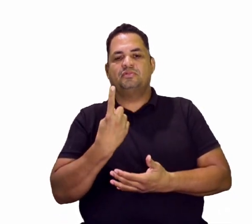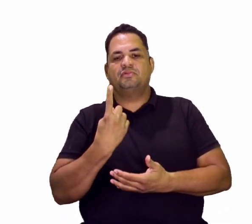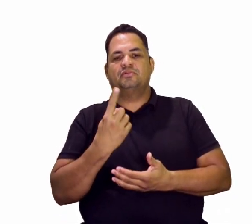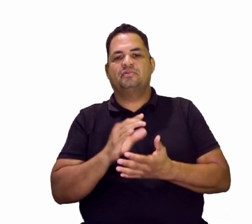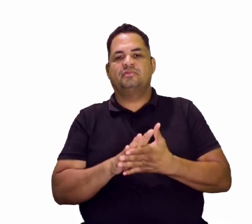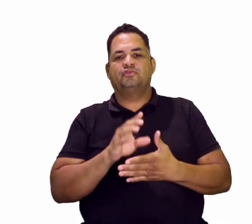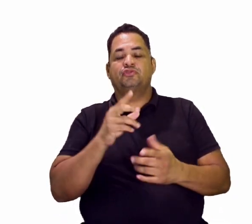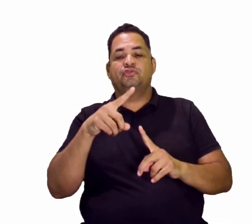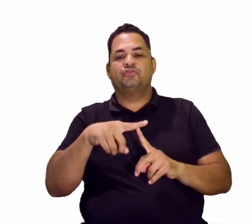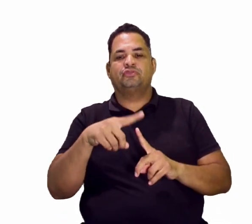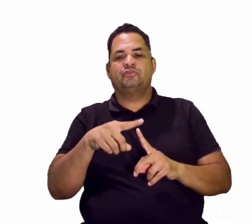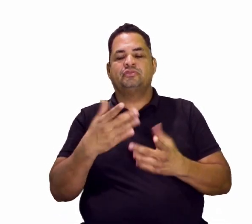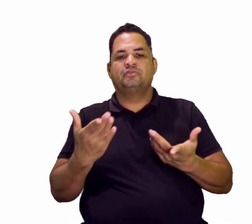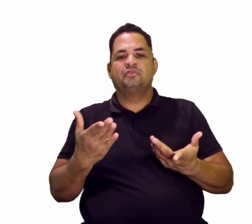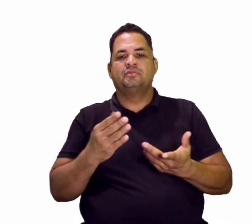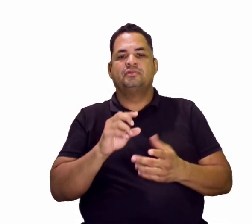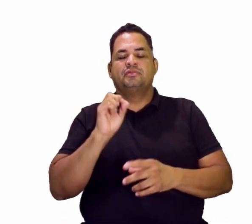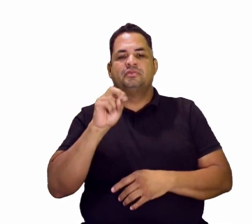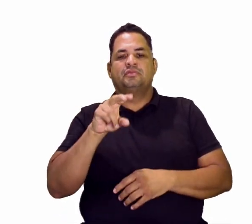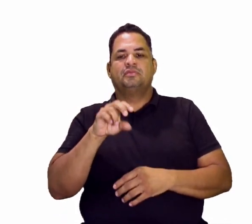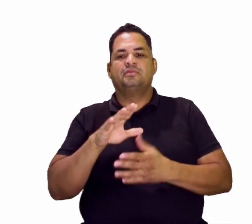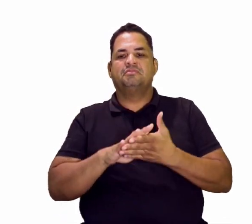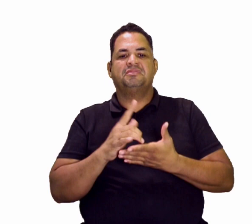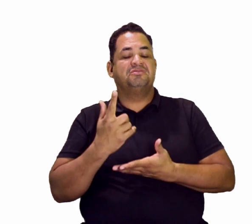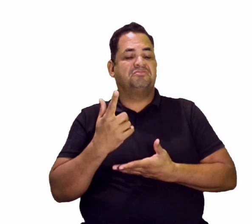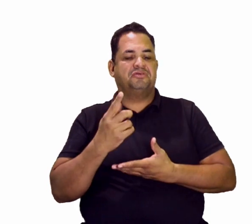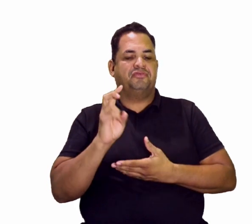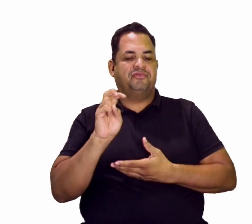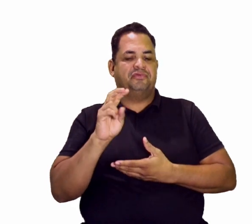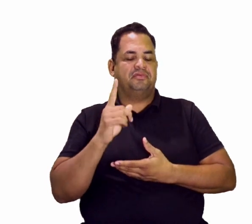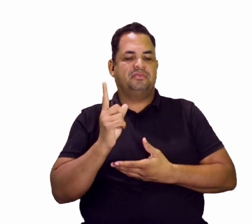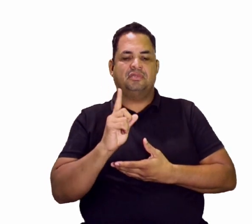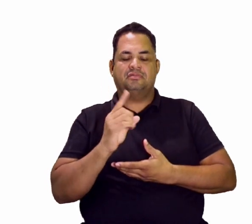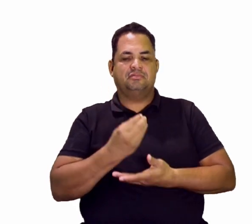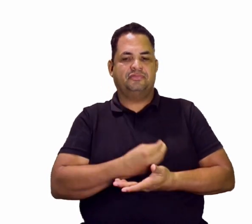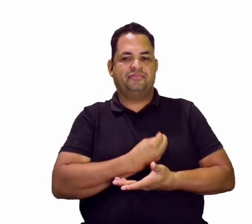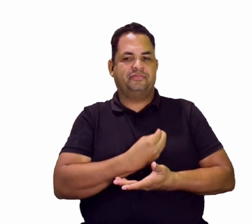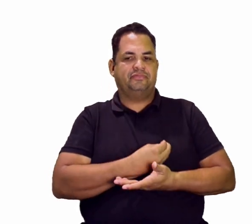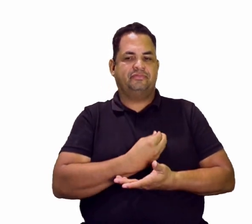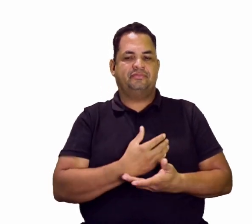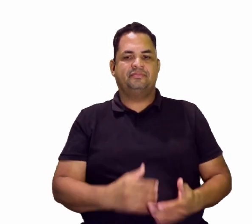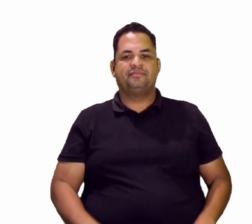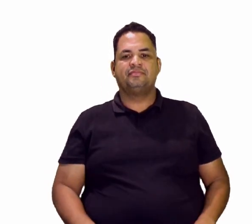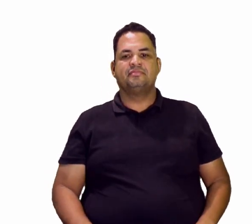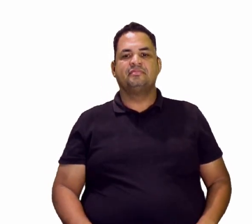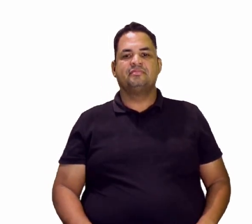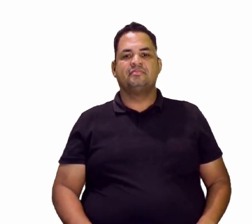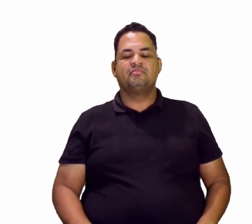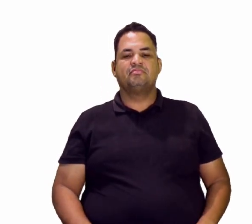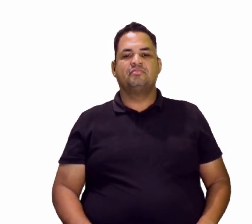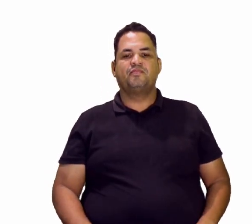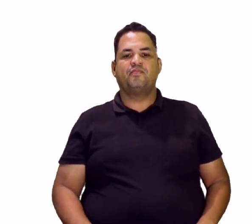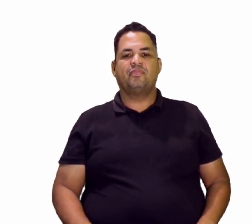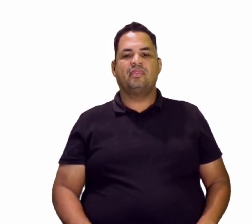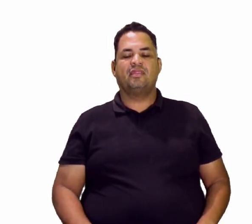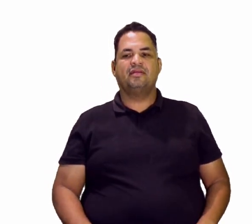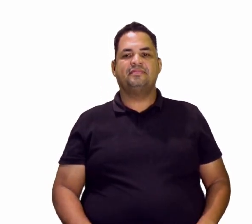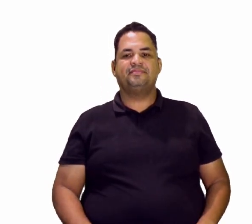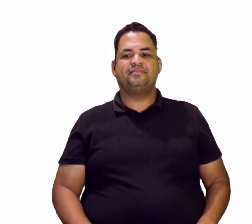falar e os vírus não são considerados seres vivos. Ah, olha aqui para mim. Vamos